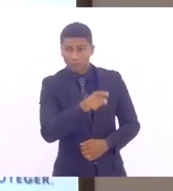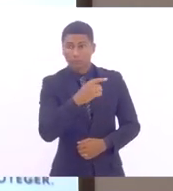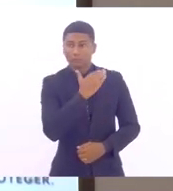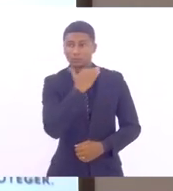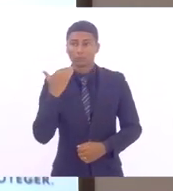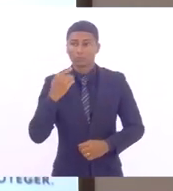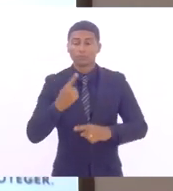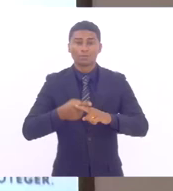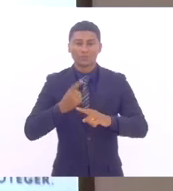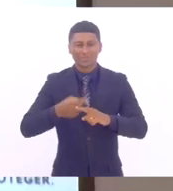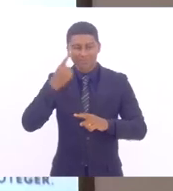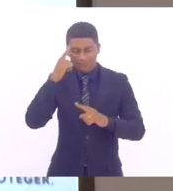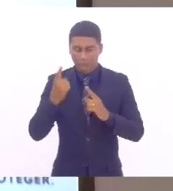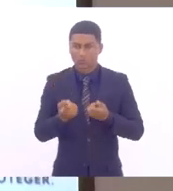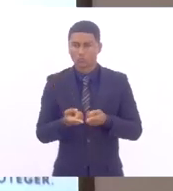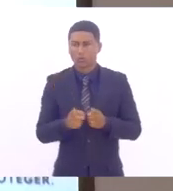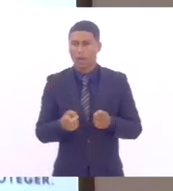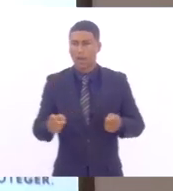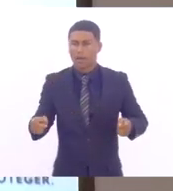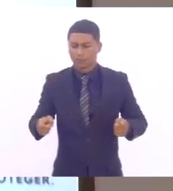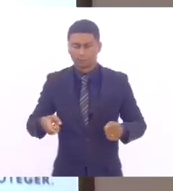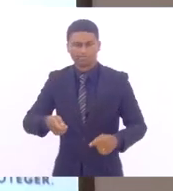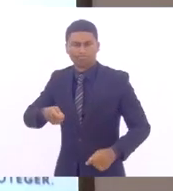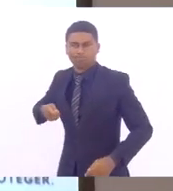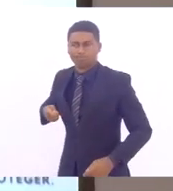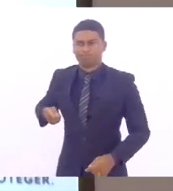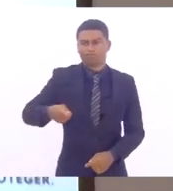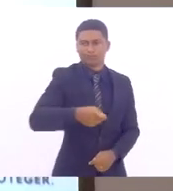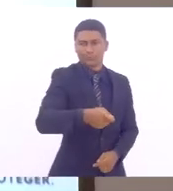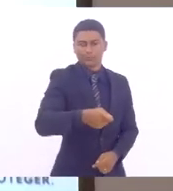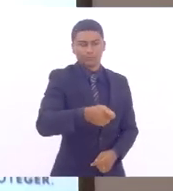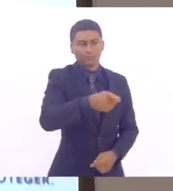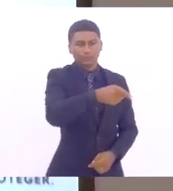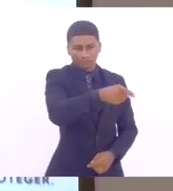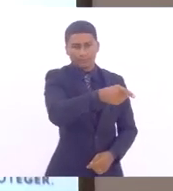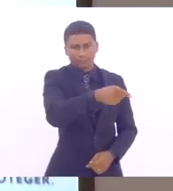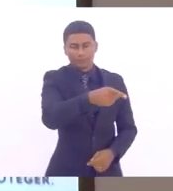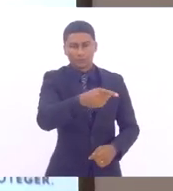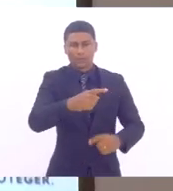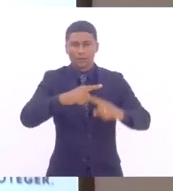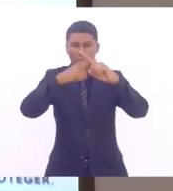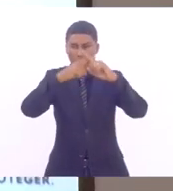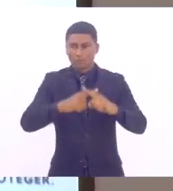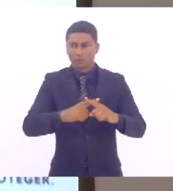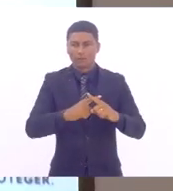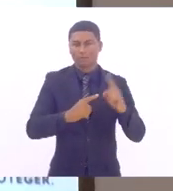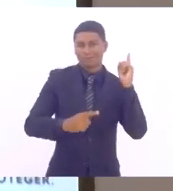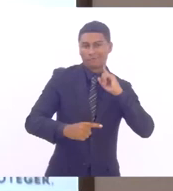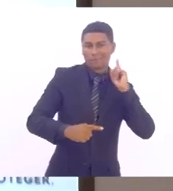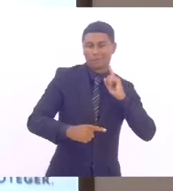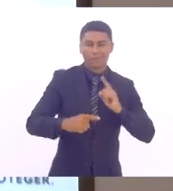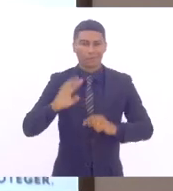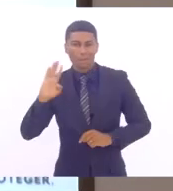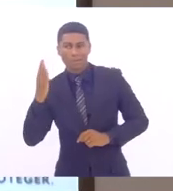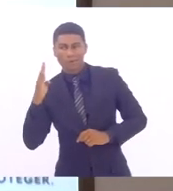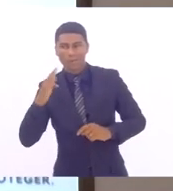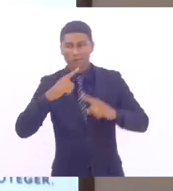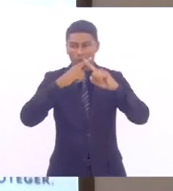de churrasco durante um jogo no Engenhão, num clássico entre Botafogo e Flamengo. Pode passar, por